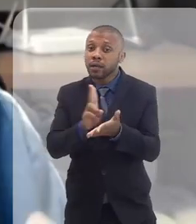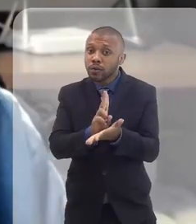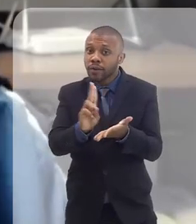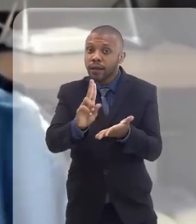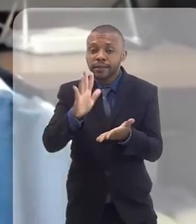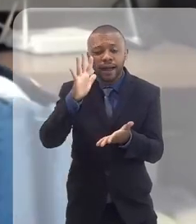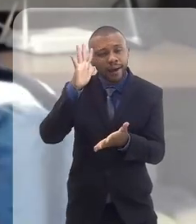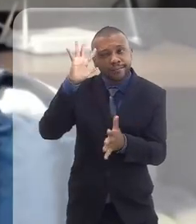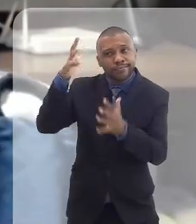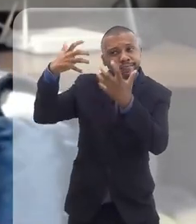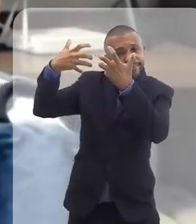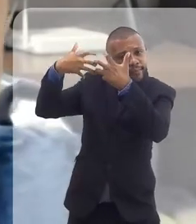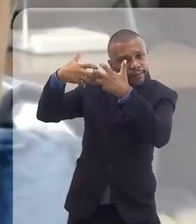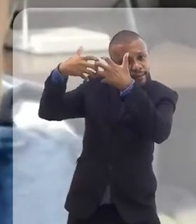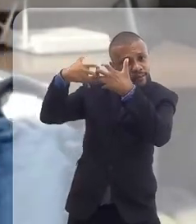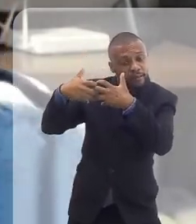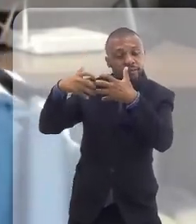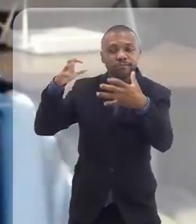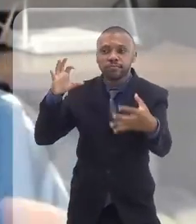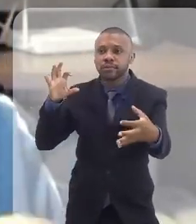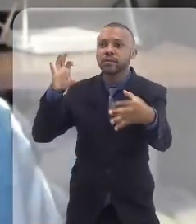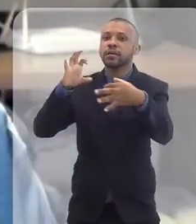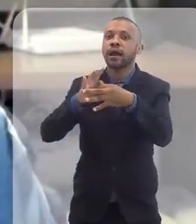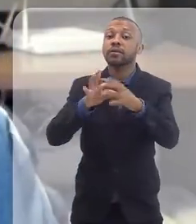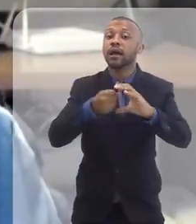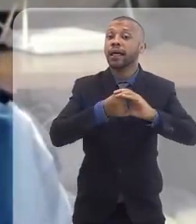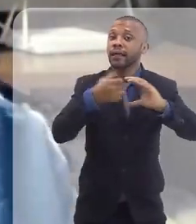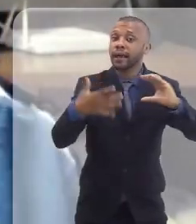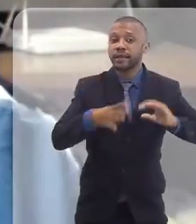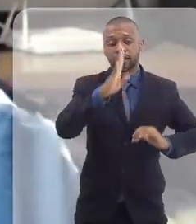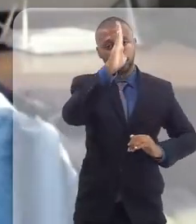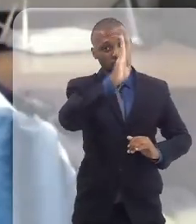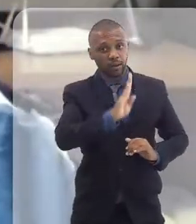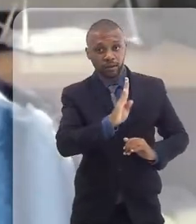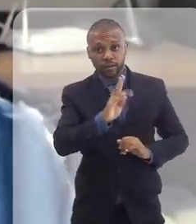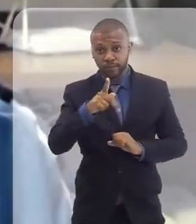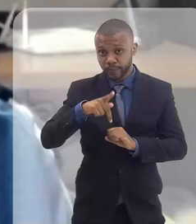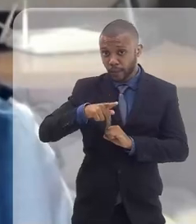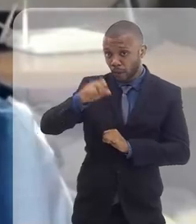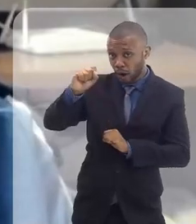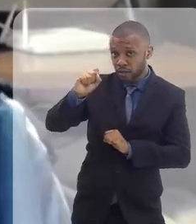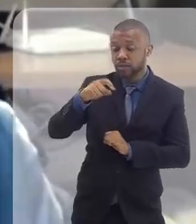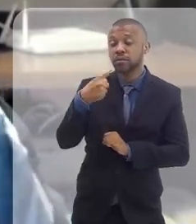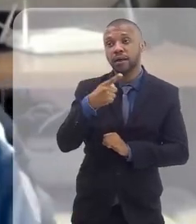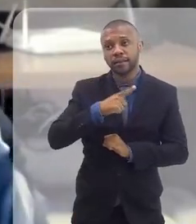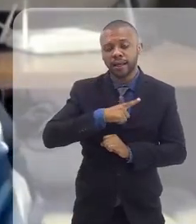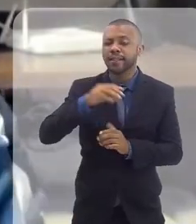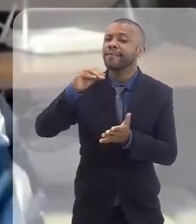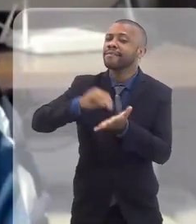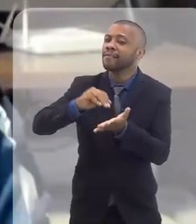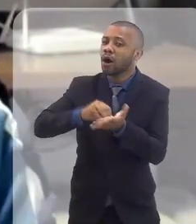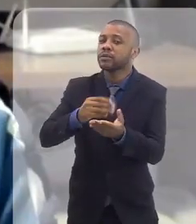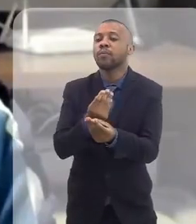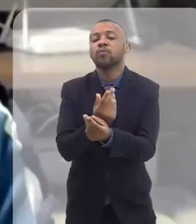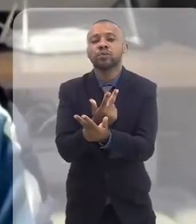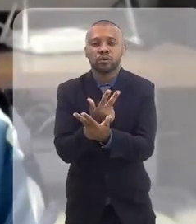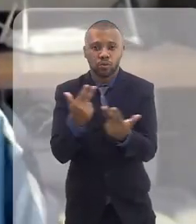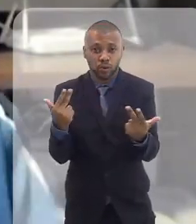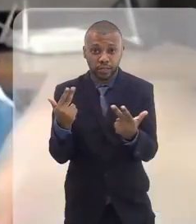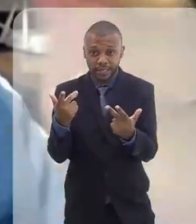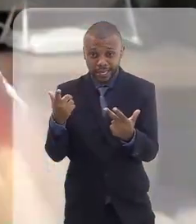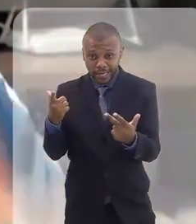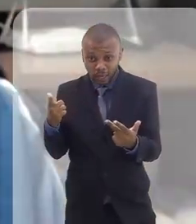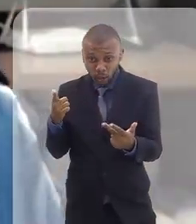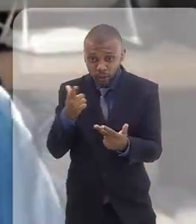a universidade está refletindo mais o país. Na pós-graduação, ainda temos um longo